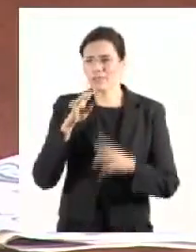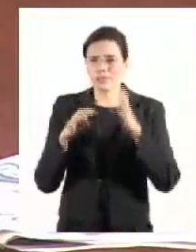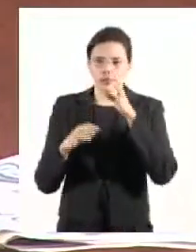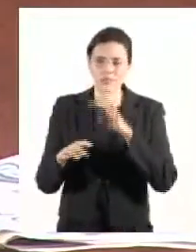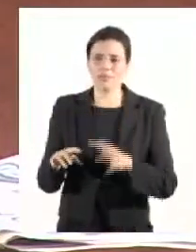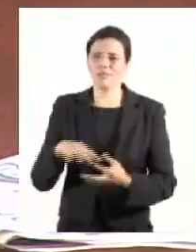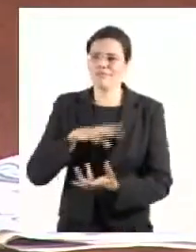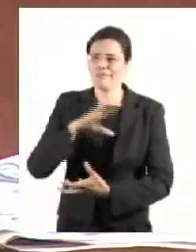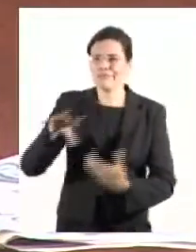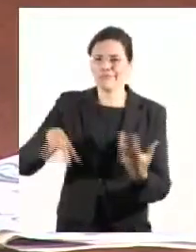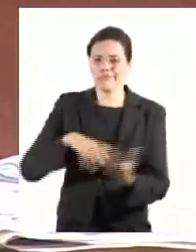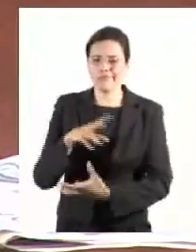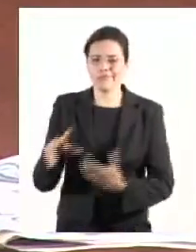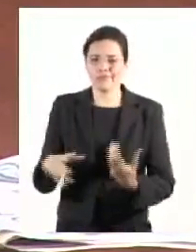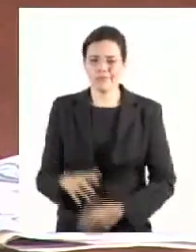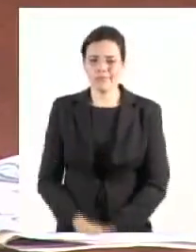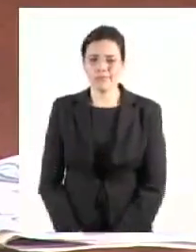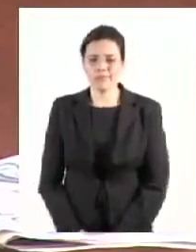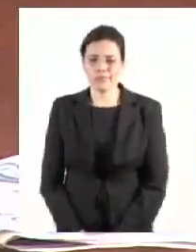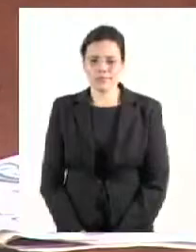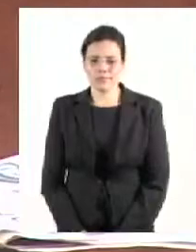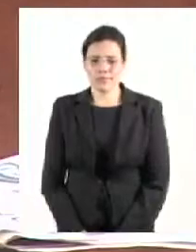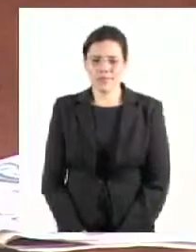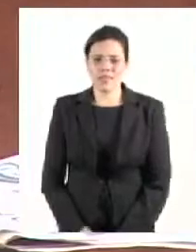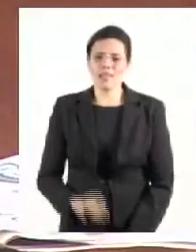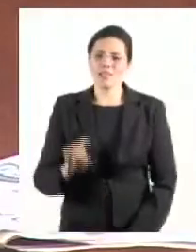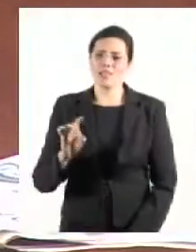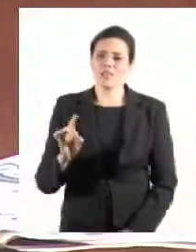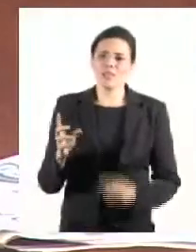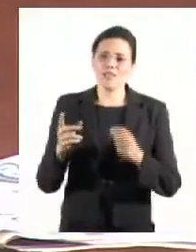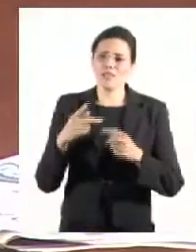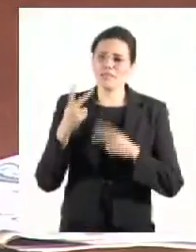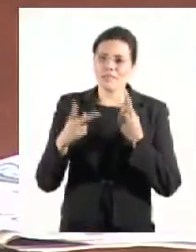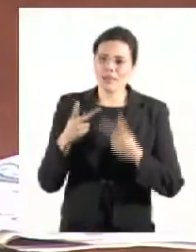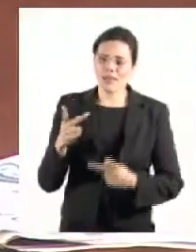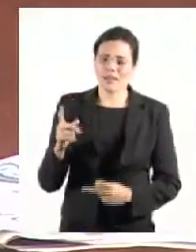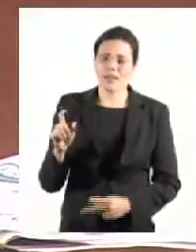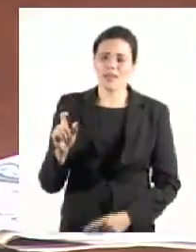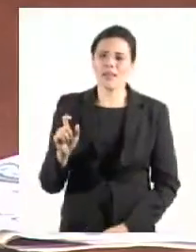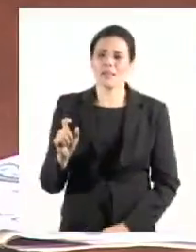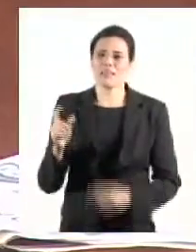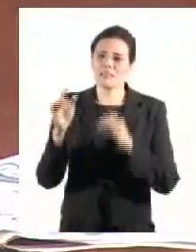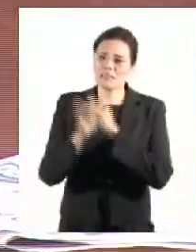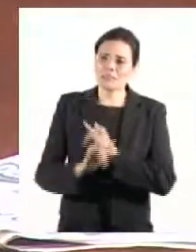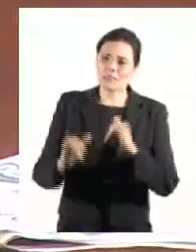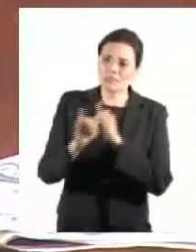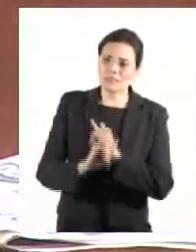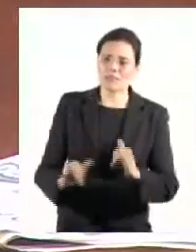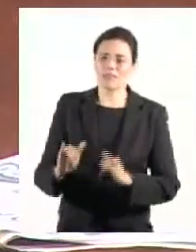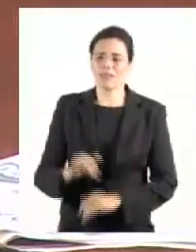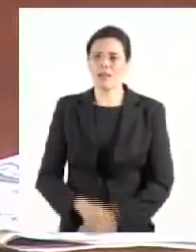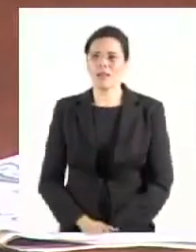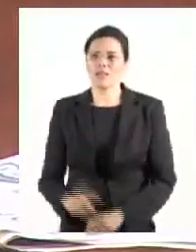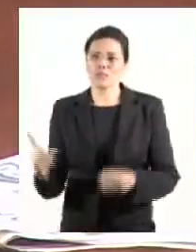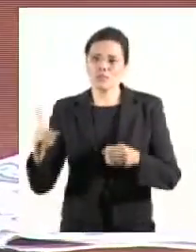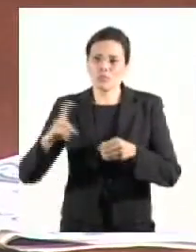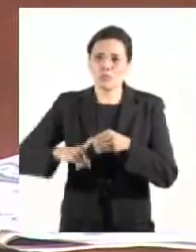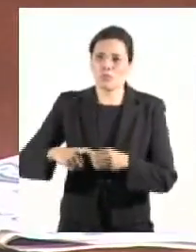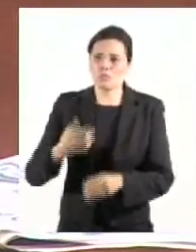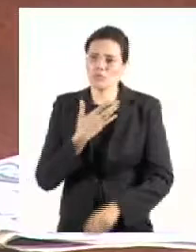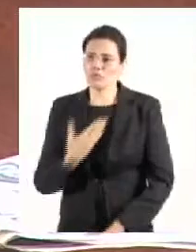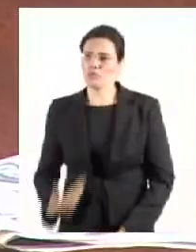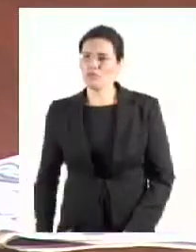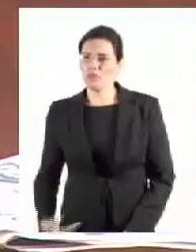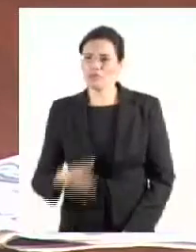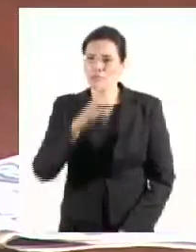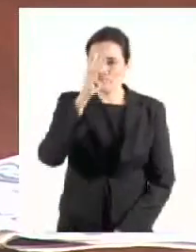tribuna as bobagenzinhas que o governo tem feito. Porque para mim, quando ele sobe nessa tribuna para ficar falando dessa parceria furada